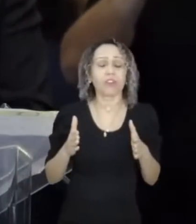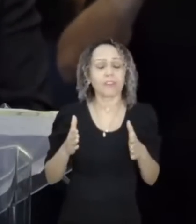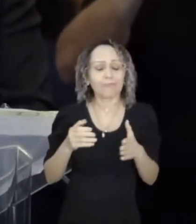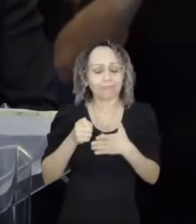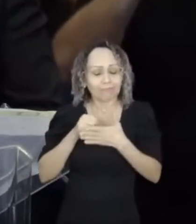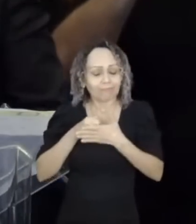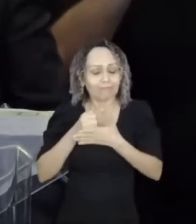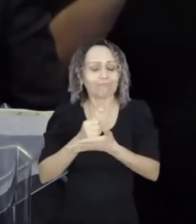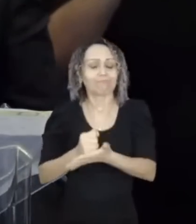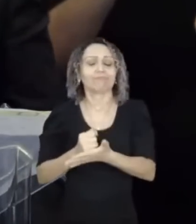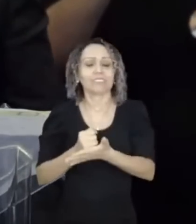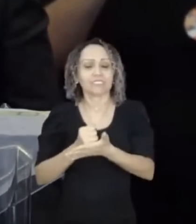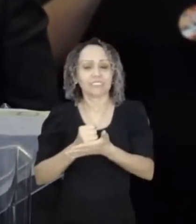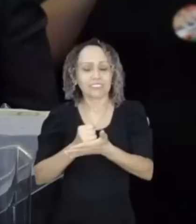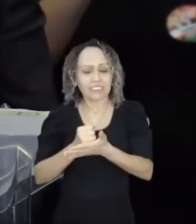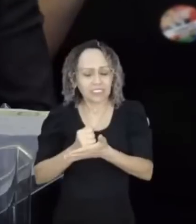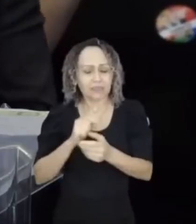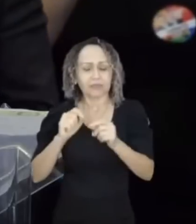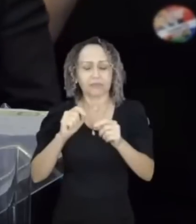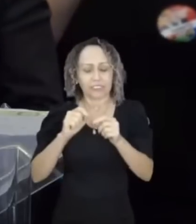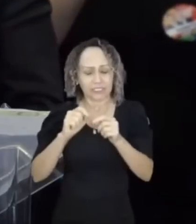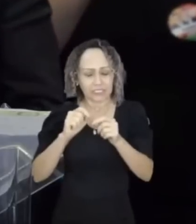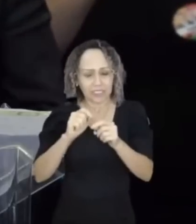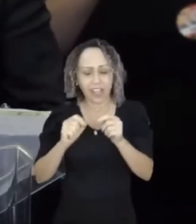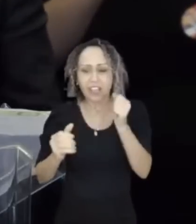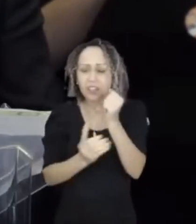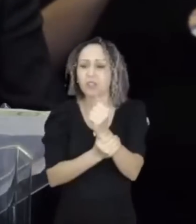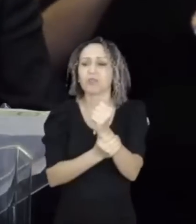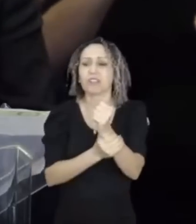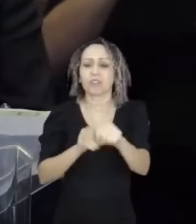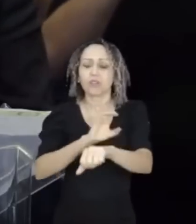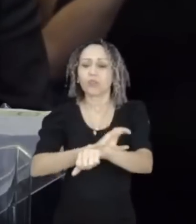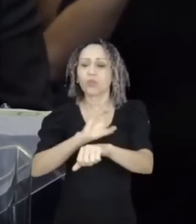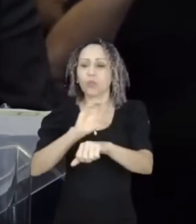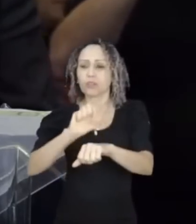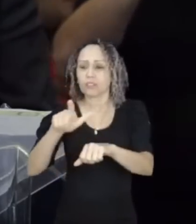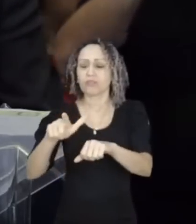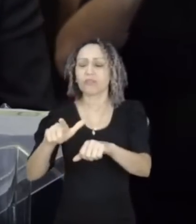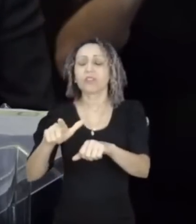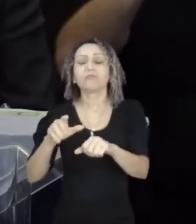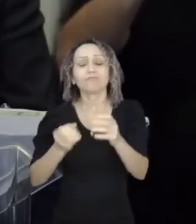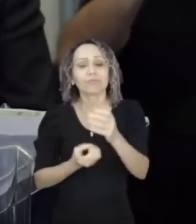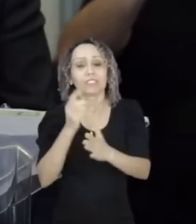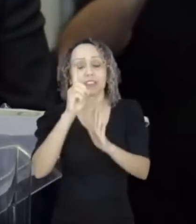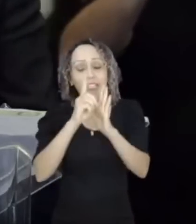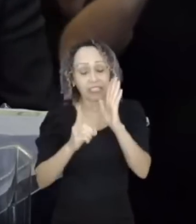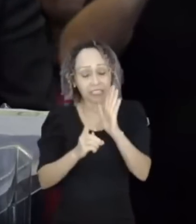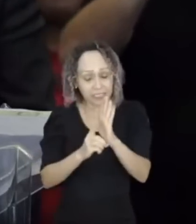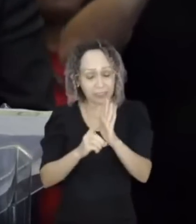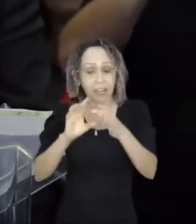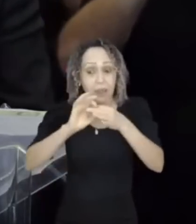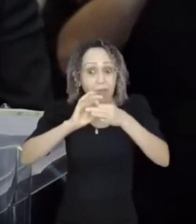Civil, assegurando a liberdade religiosa no Brasil, o decreto que criou o dia dedicado à marcha para